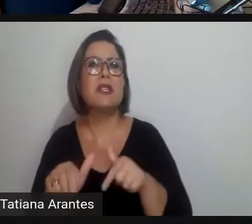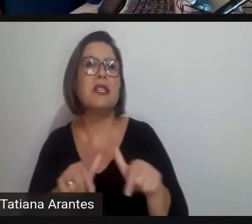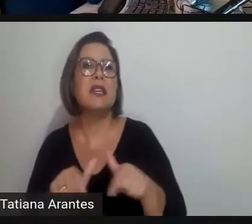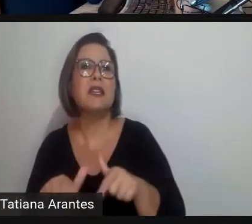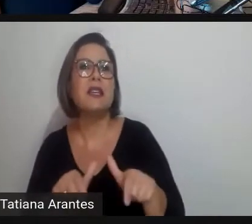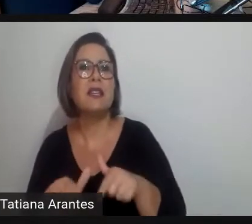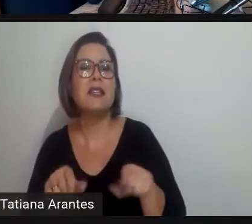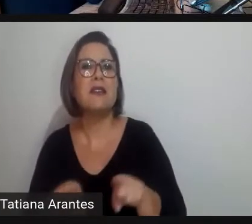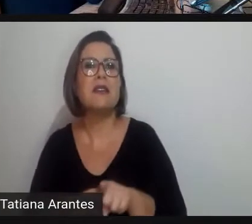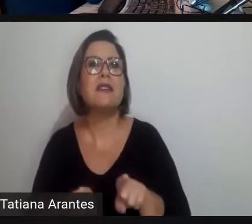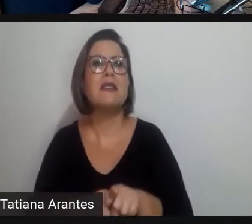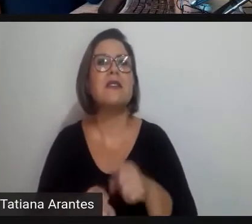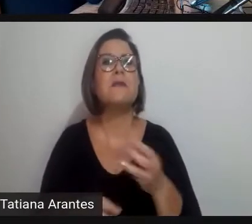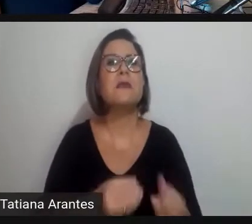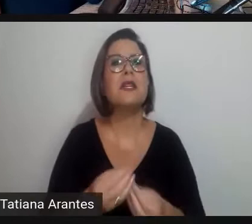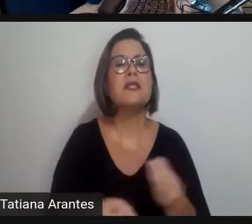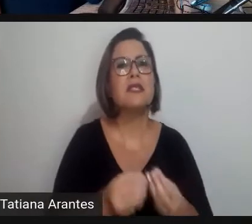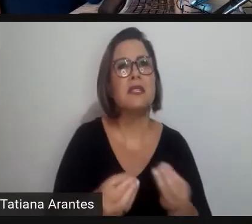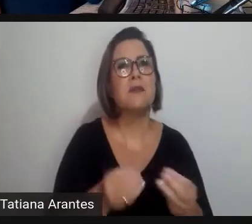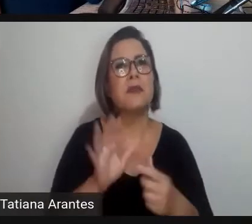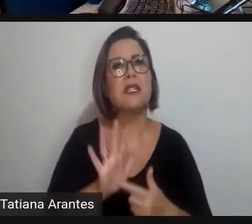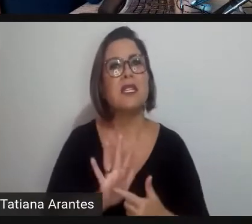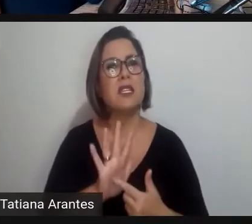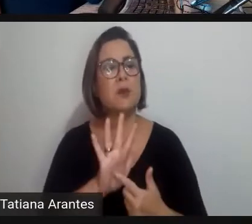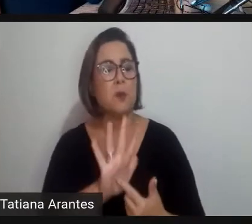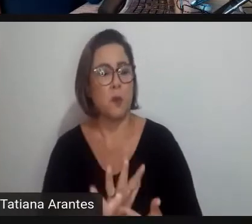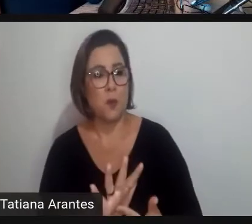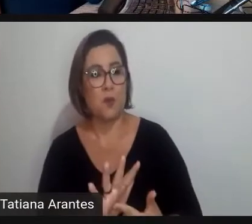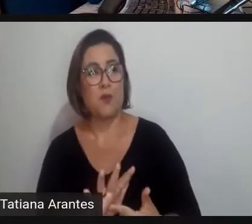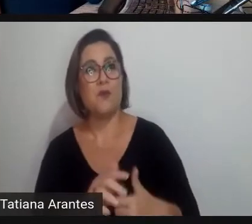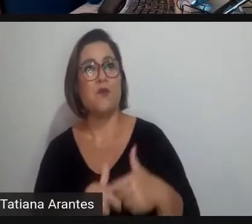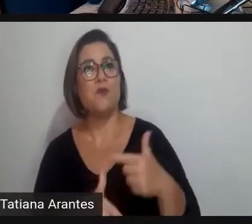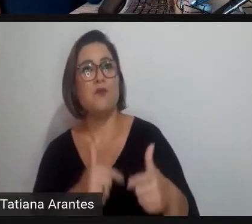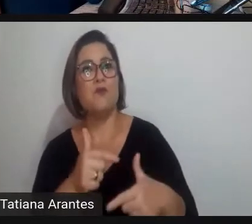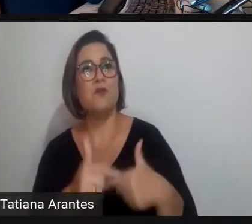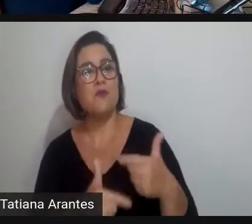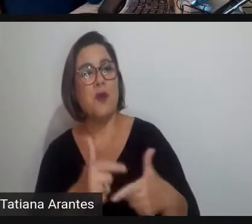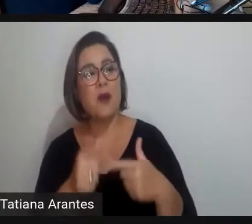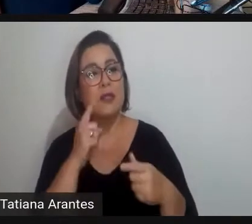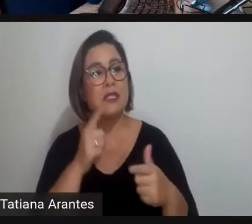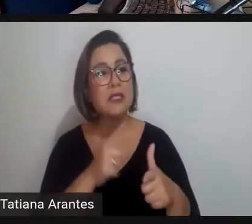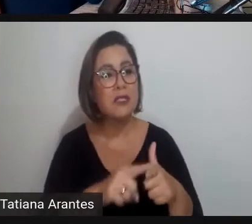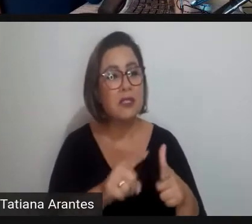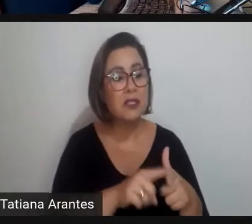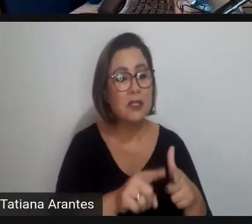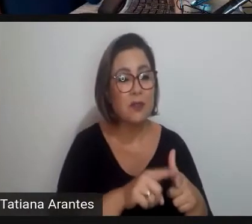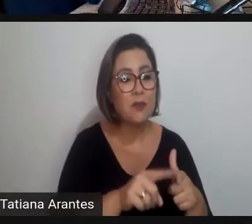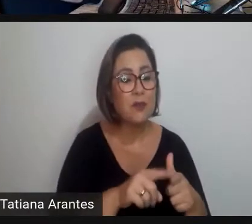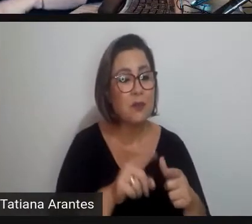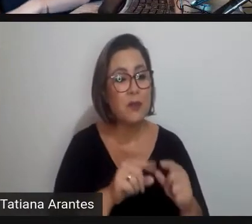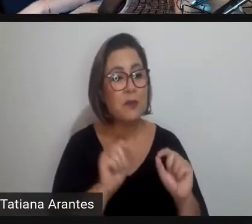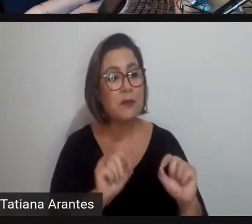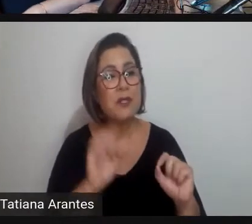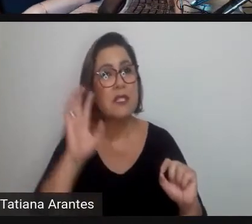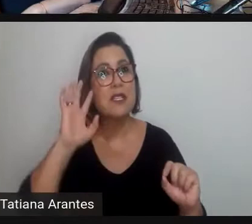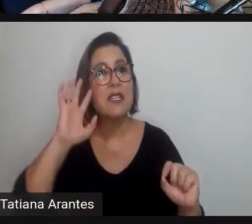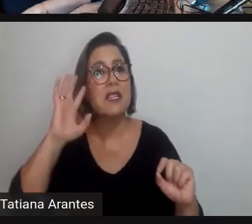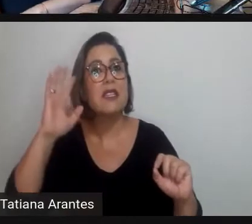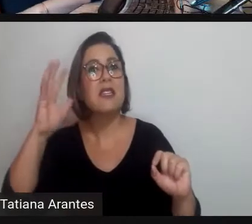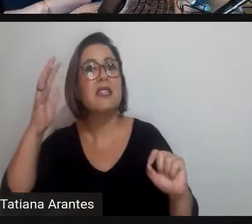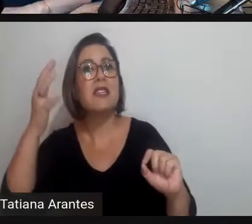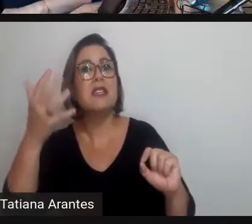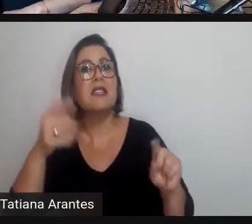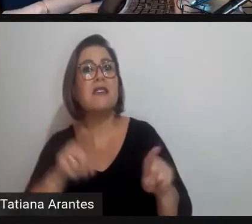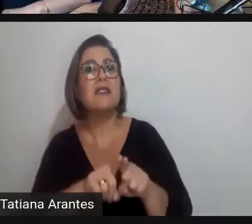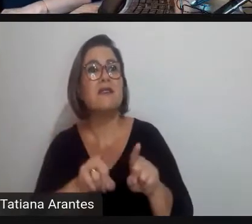maneira expressa e ostensiva quanto às precauções a tomar a fim de evitar doenças e acidentes de